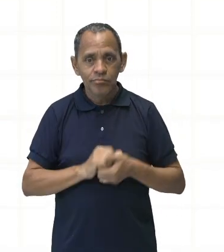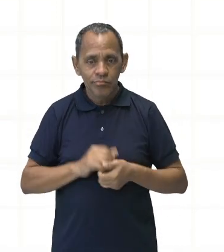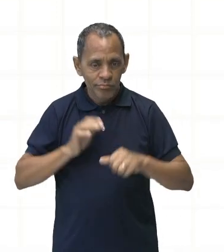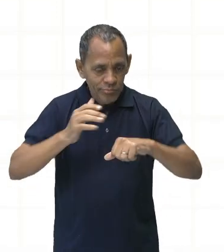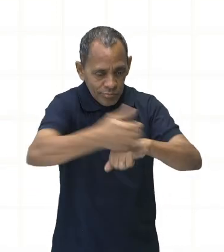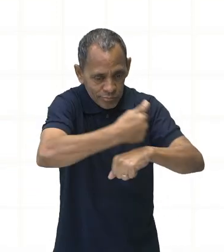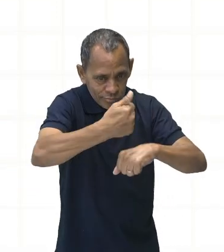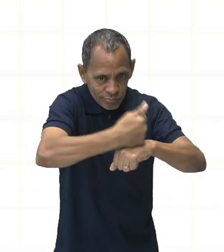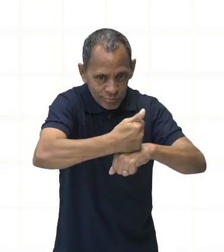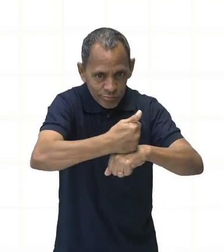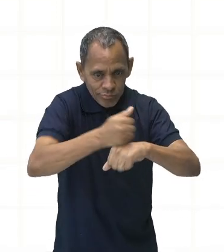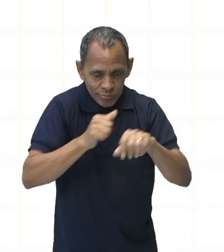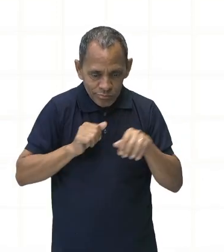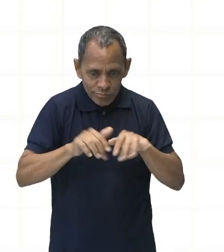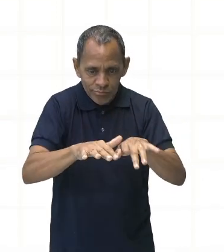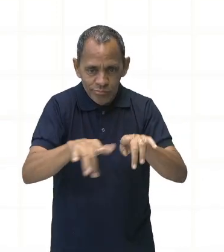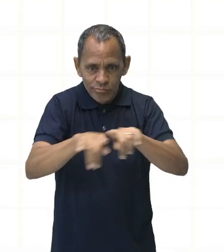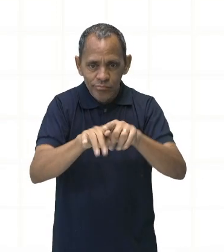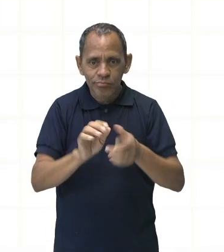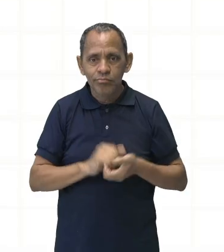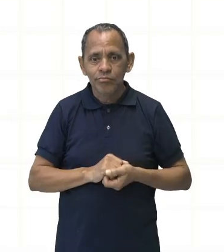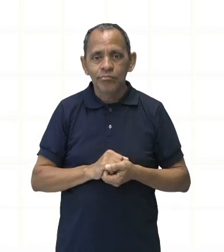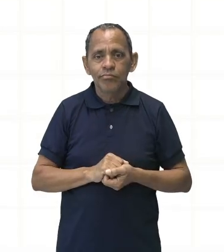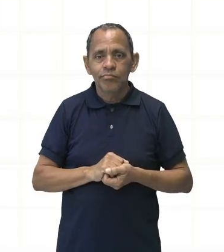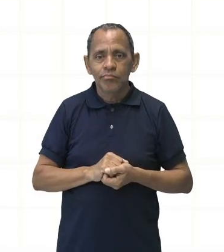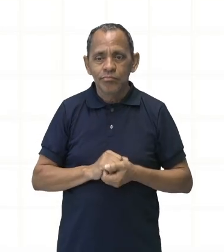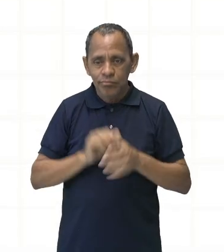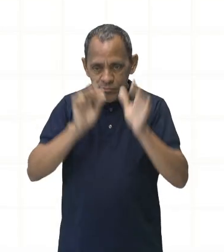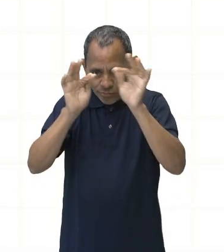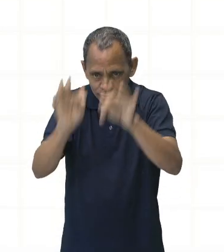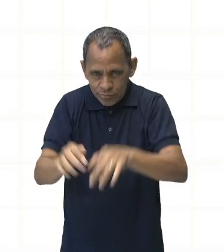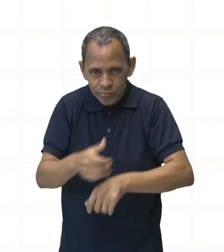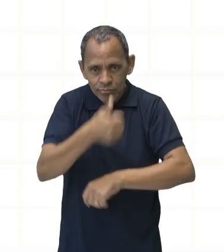até quase finalizando o Império,